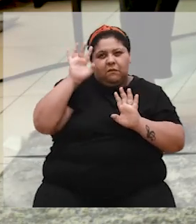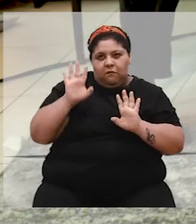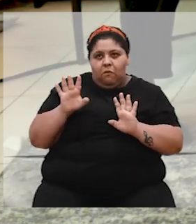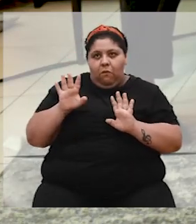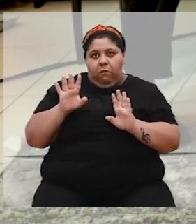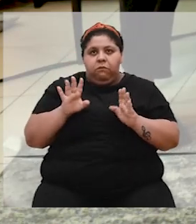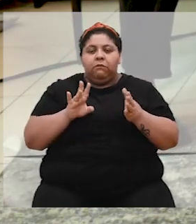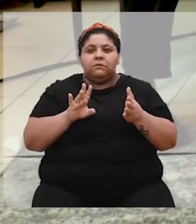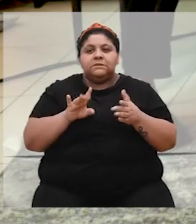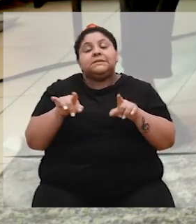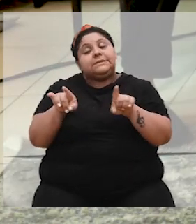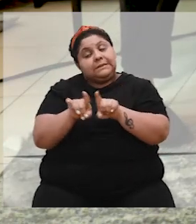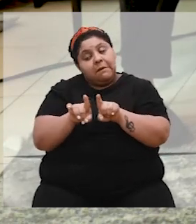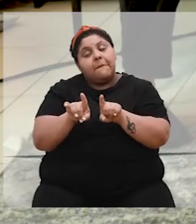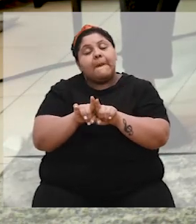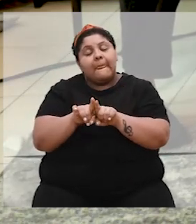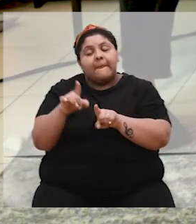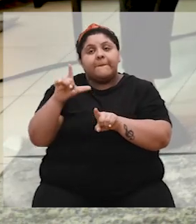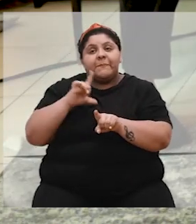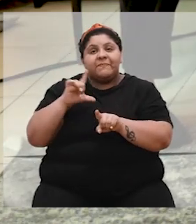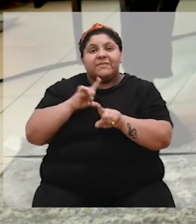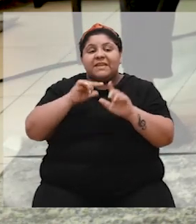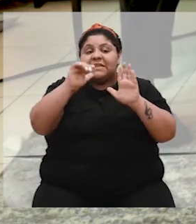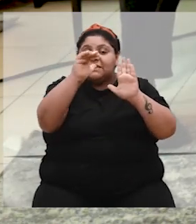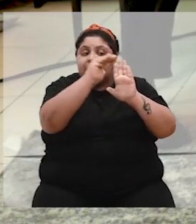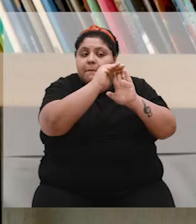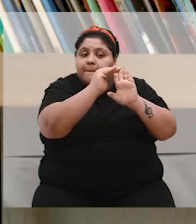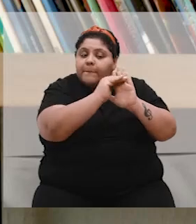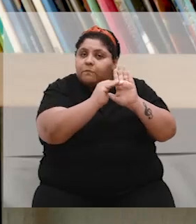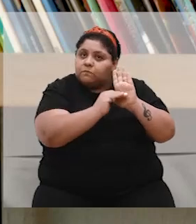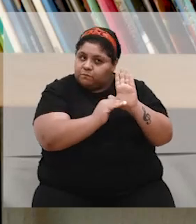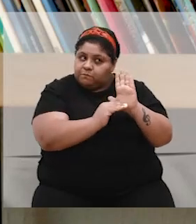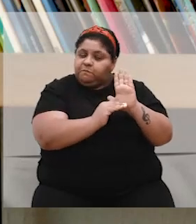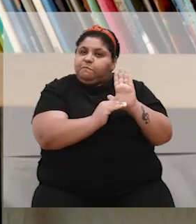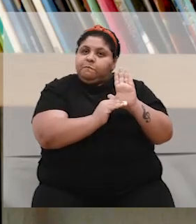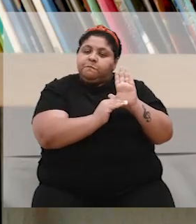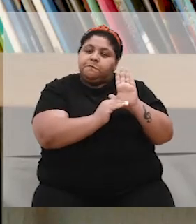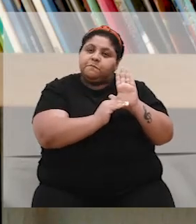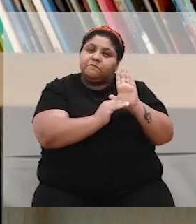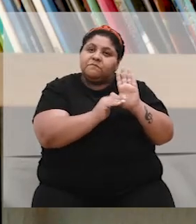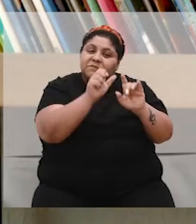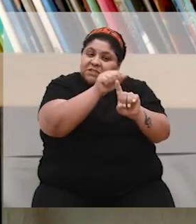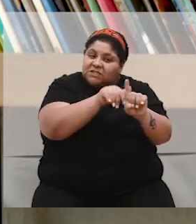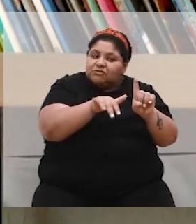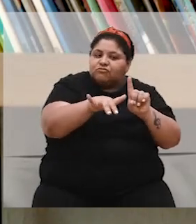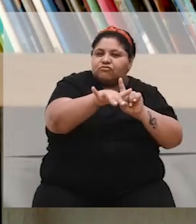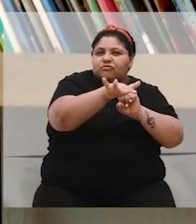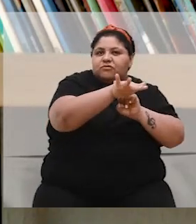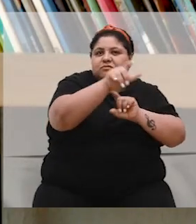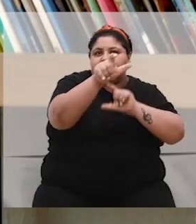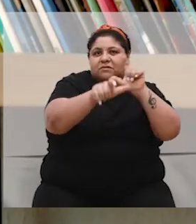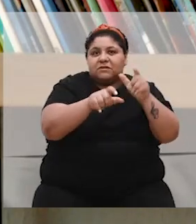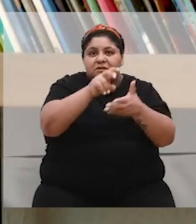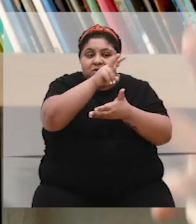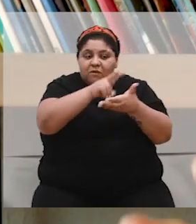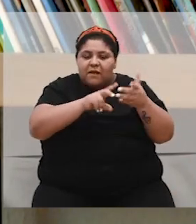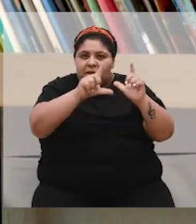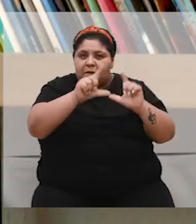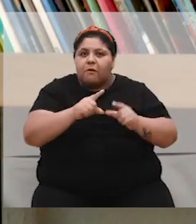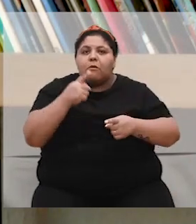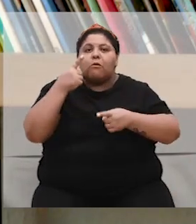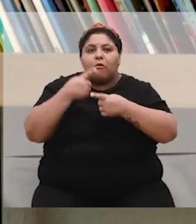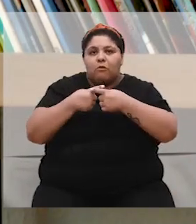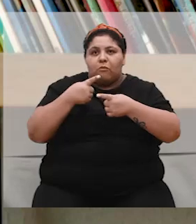Mas penso que, além disso, existe programa social para que as pessoas